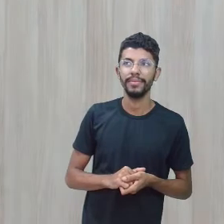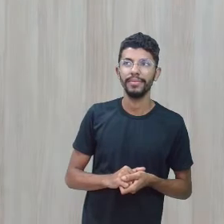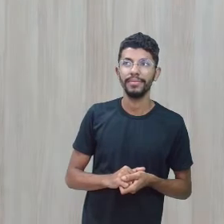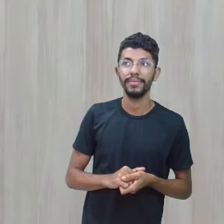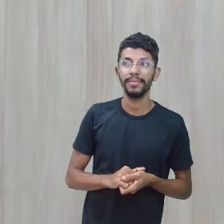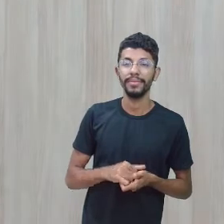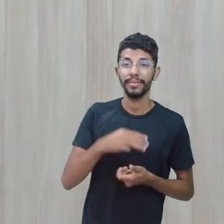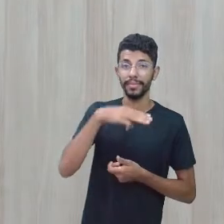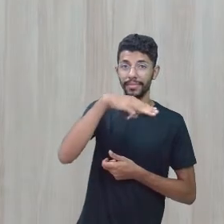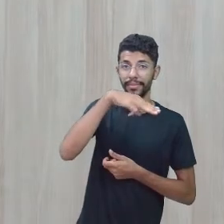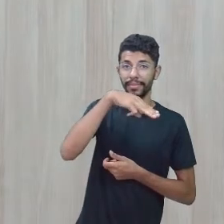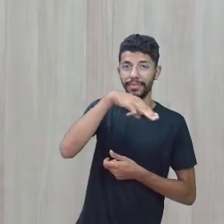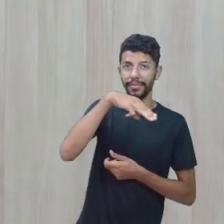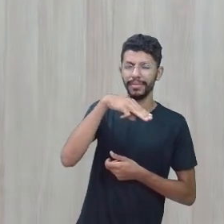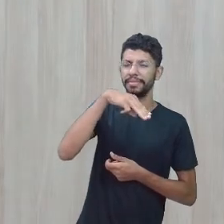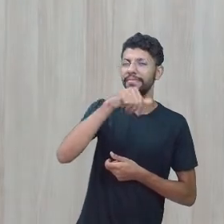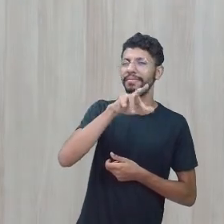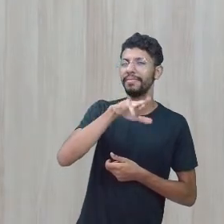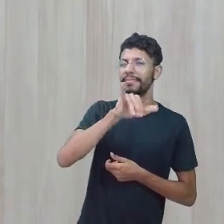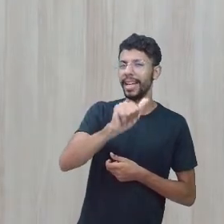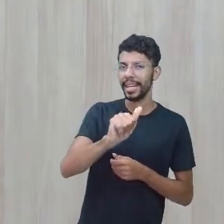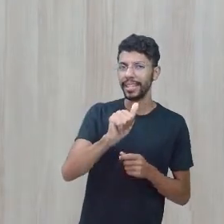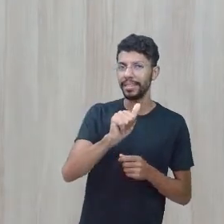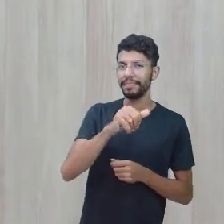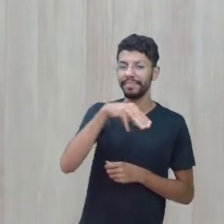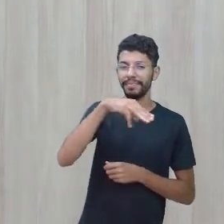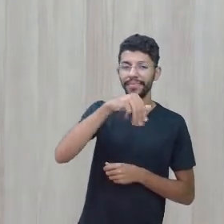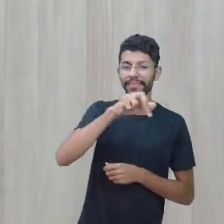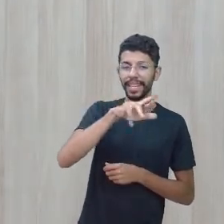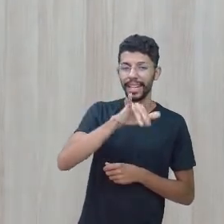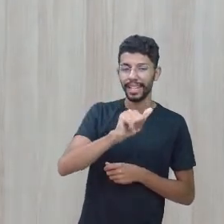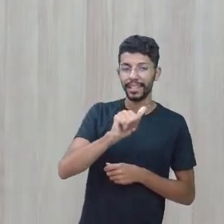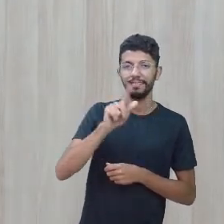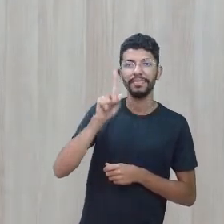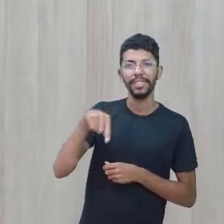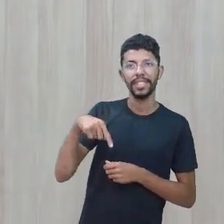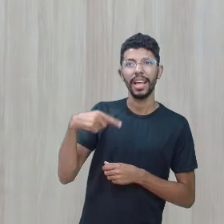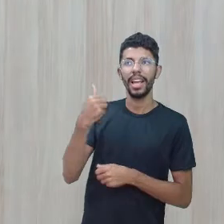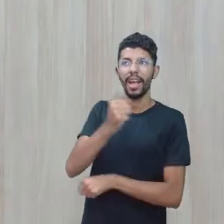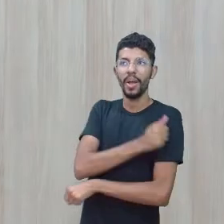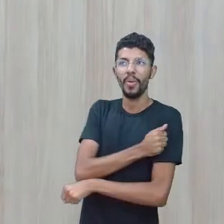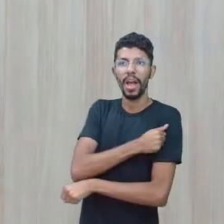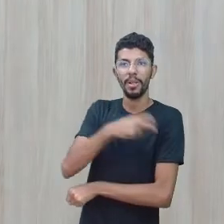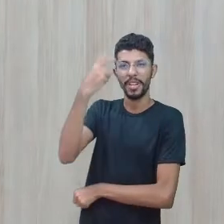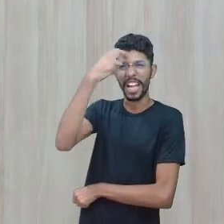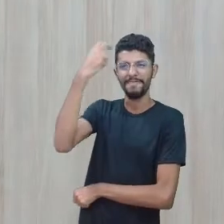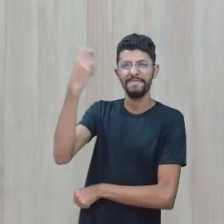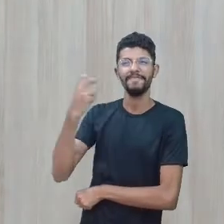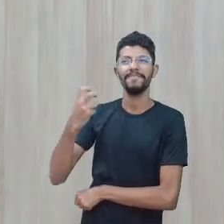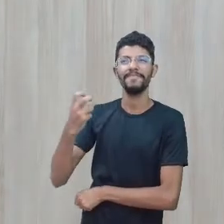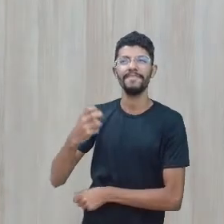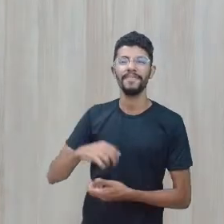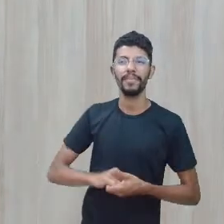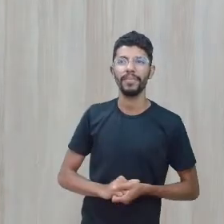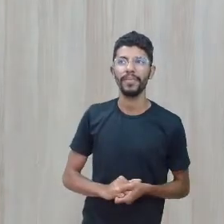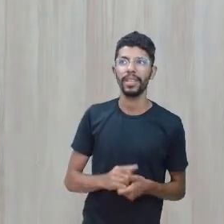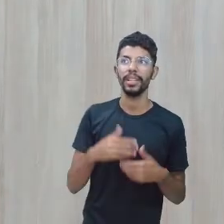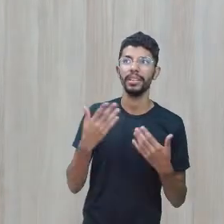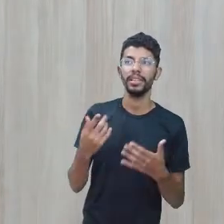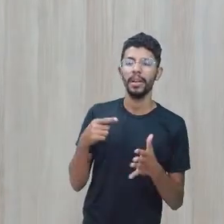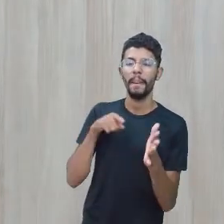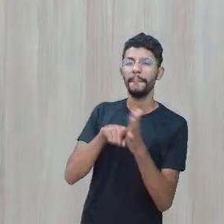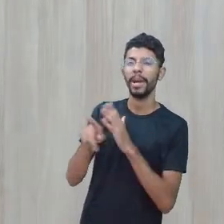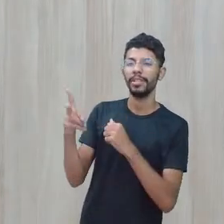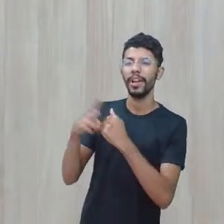A Maria, vamos botar Maria, né? Maria é uma estudante inteligente. Vou perguntar ao